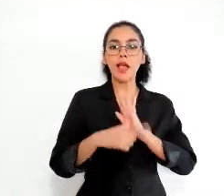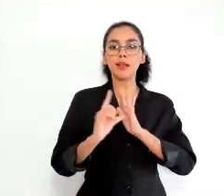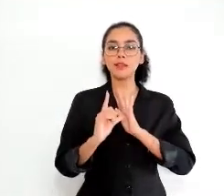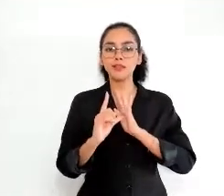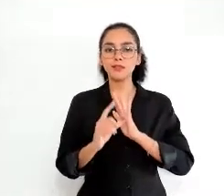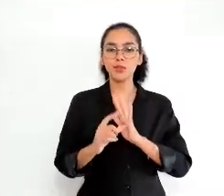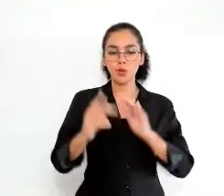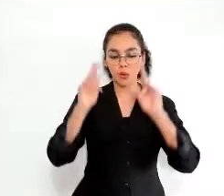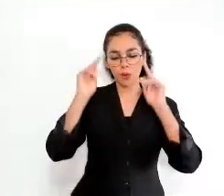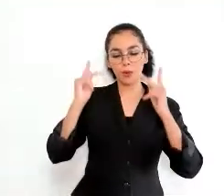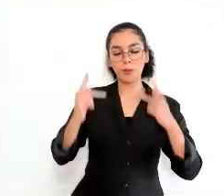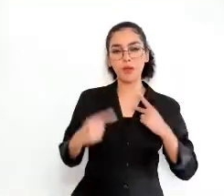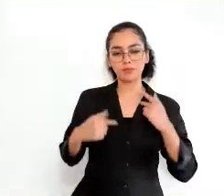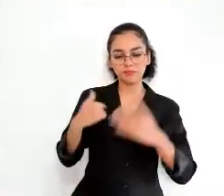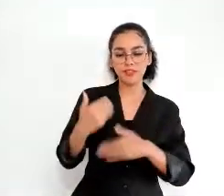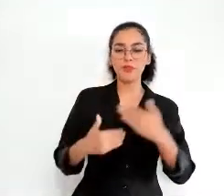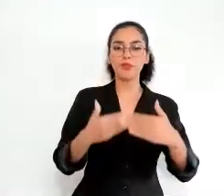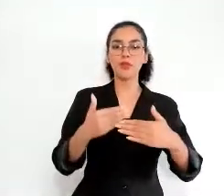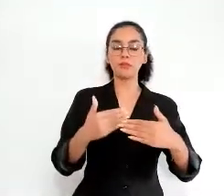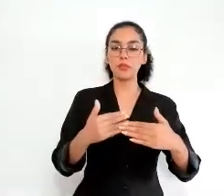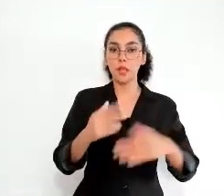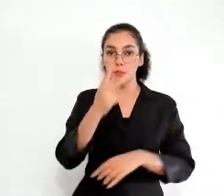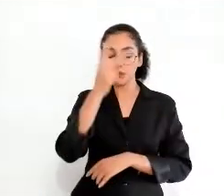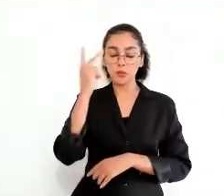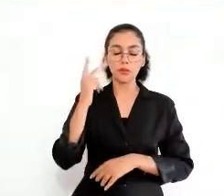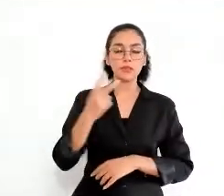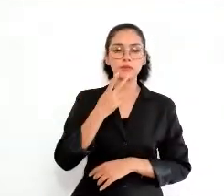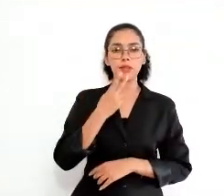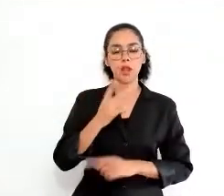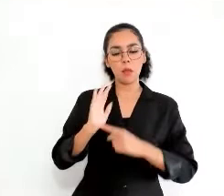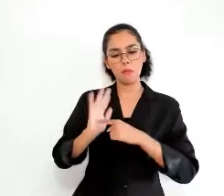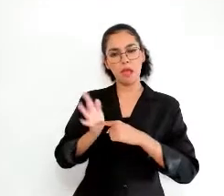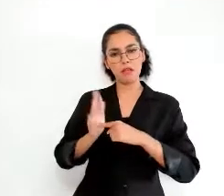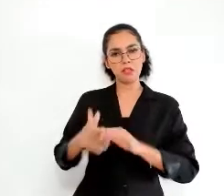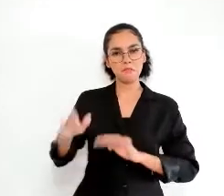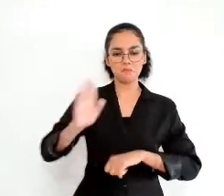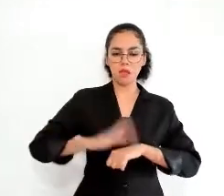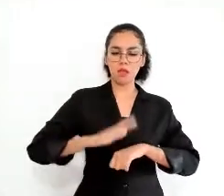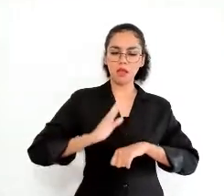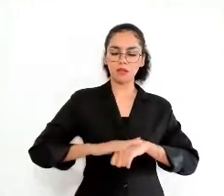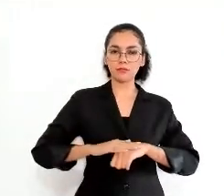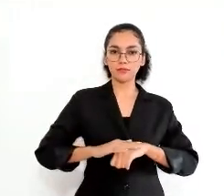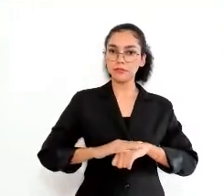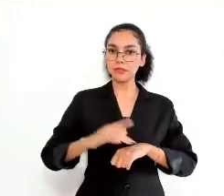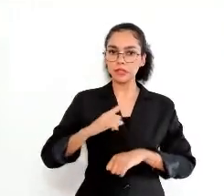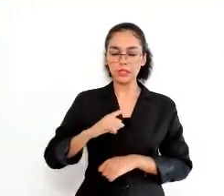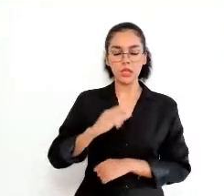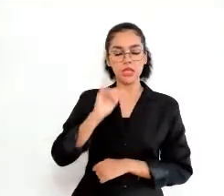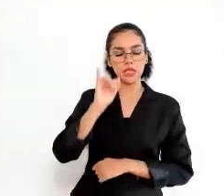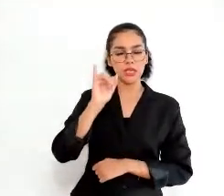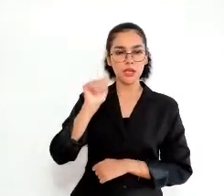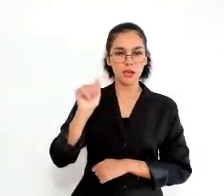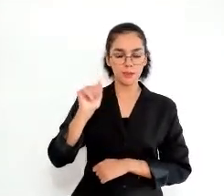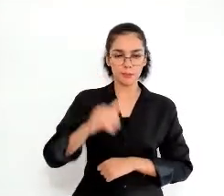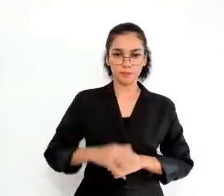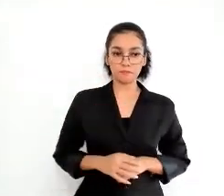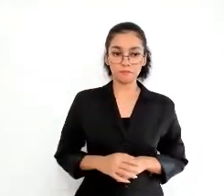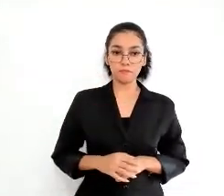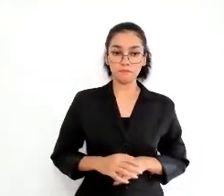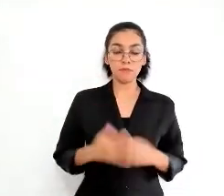mesmo para aqueles que cantam a autonomia das máquinas através da inteligência artificial. Vale o